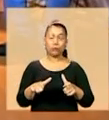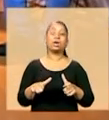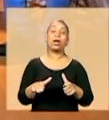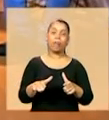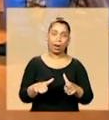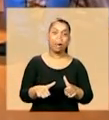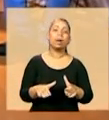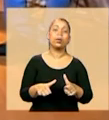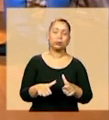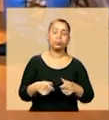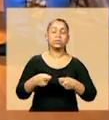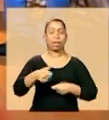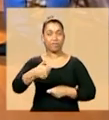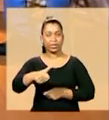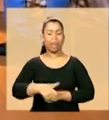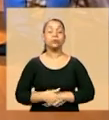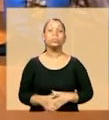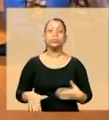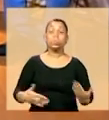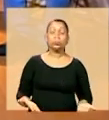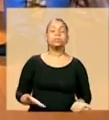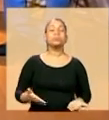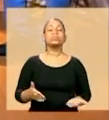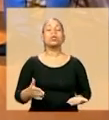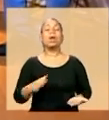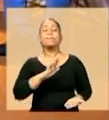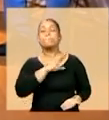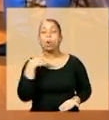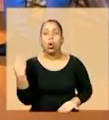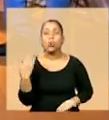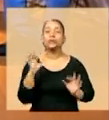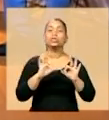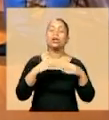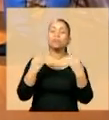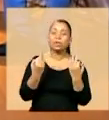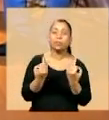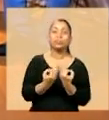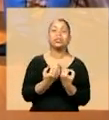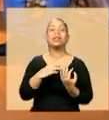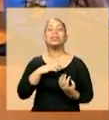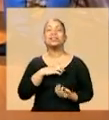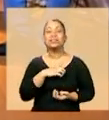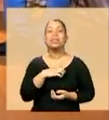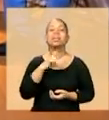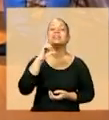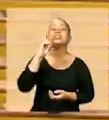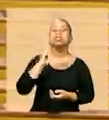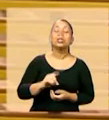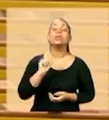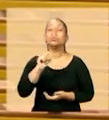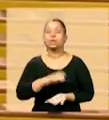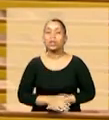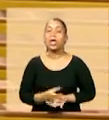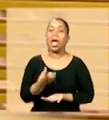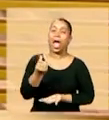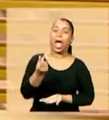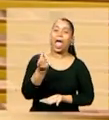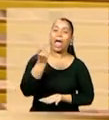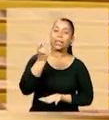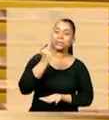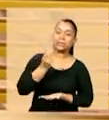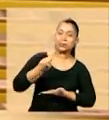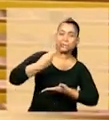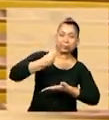importantes serem avaliados. Doutor Davi, em caso de morte, a família tem direito à indenização ou